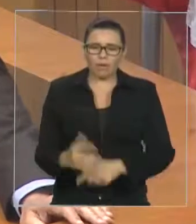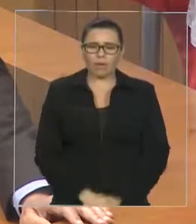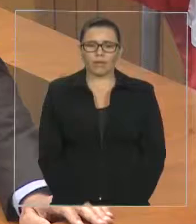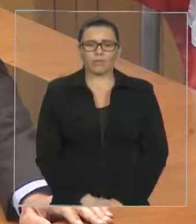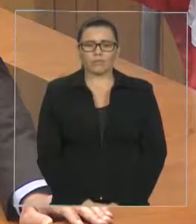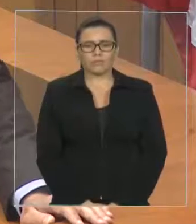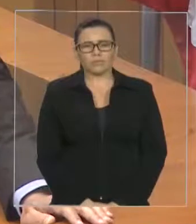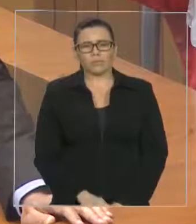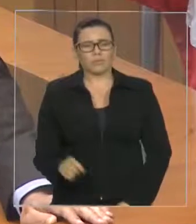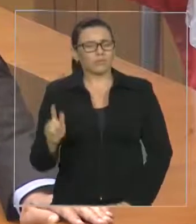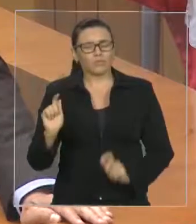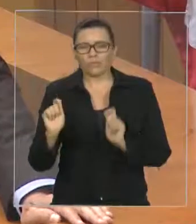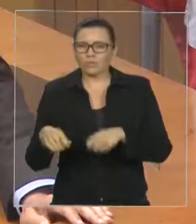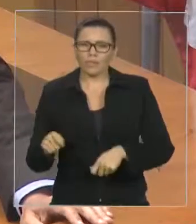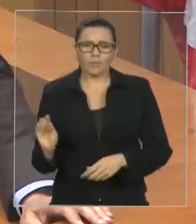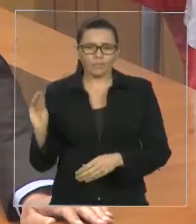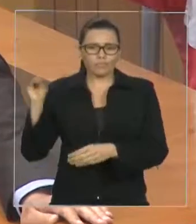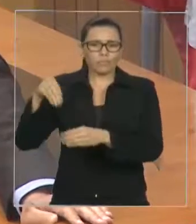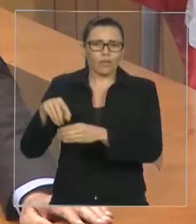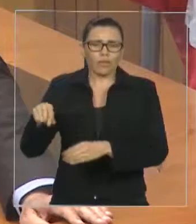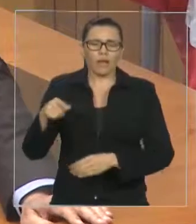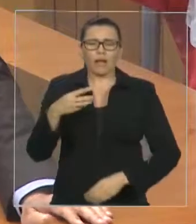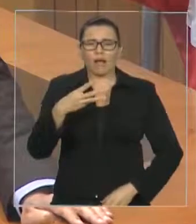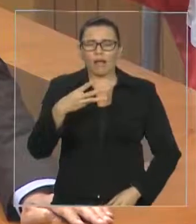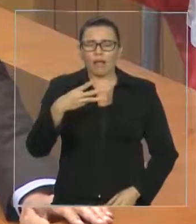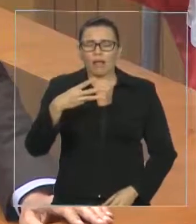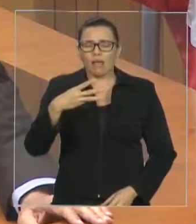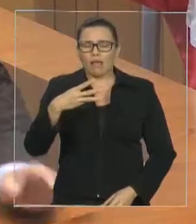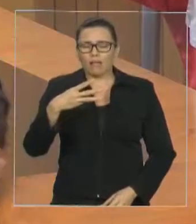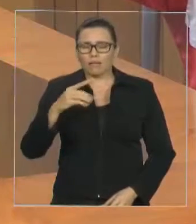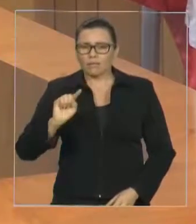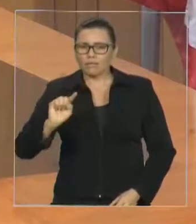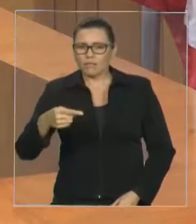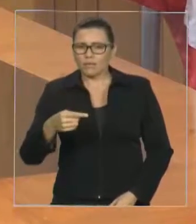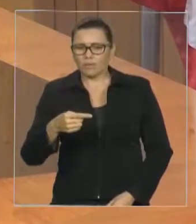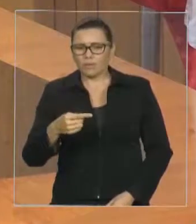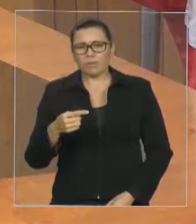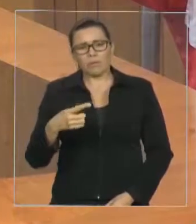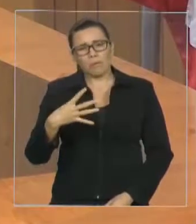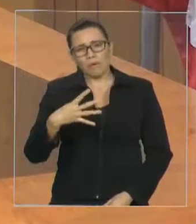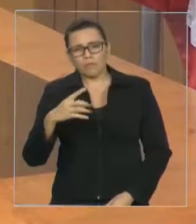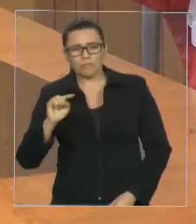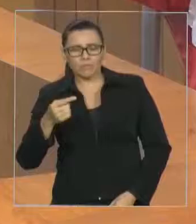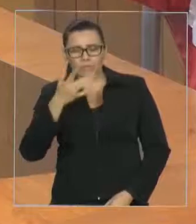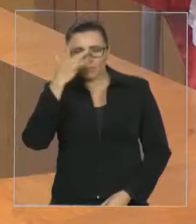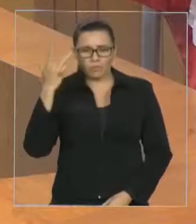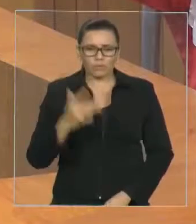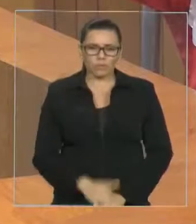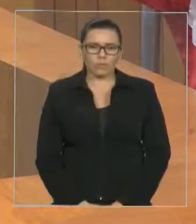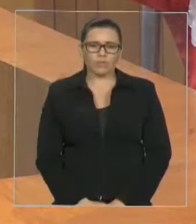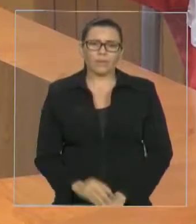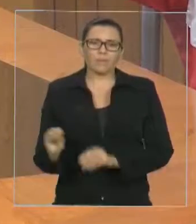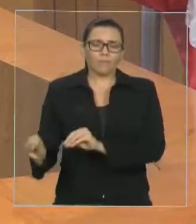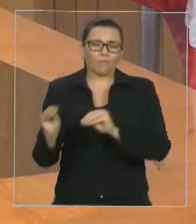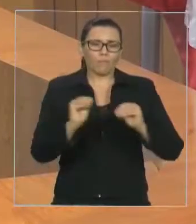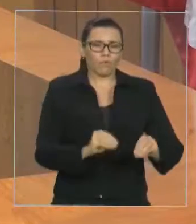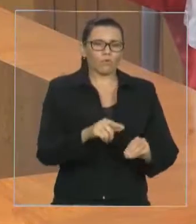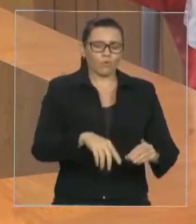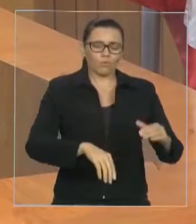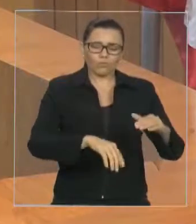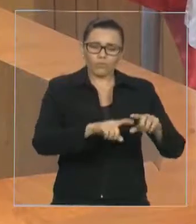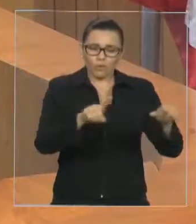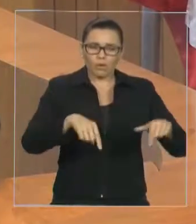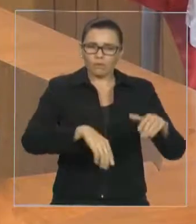assistir o jogo. Tudo bem, que não comporta. Mas a CBF, a exigência